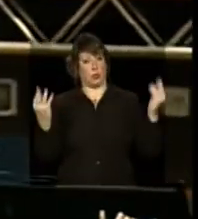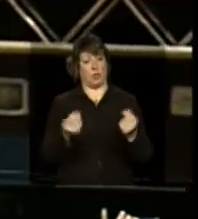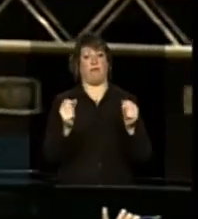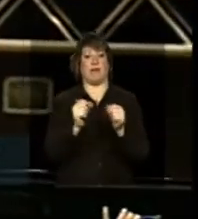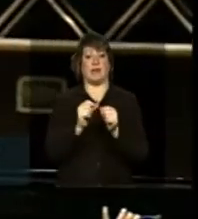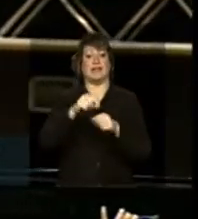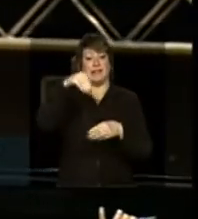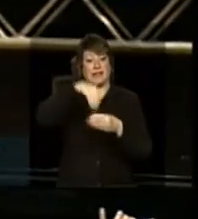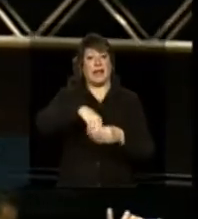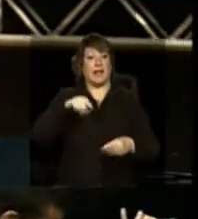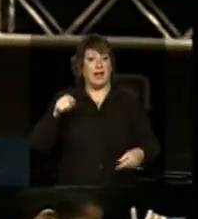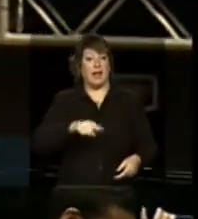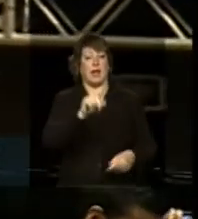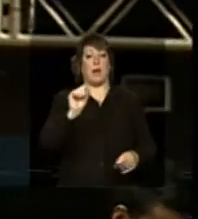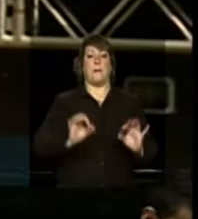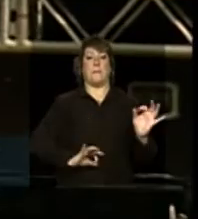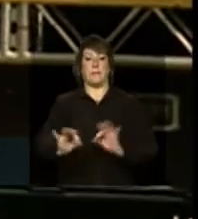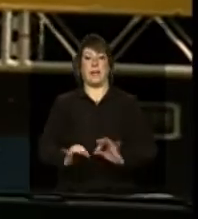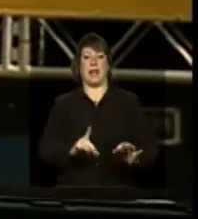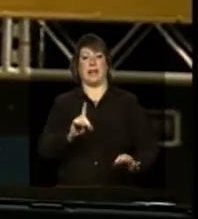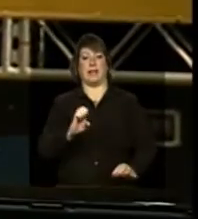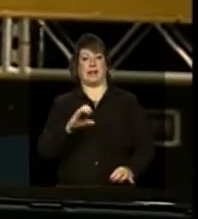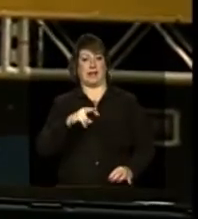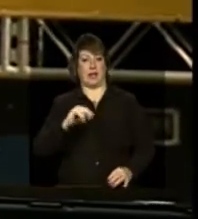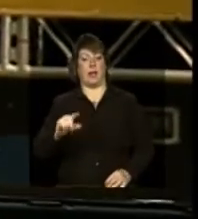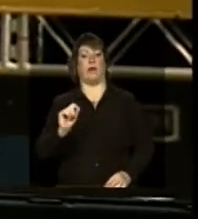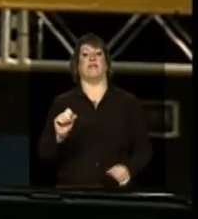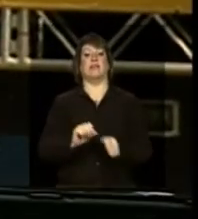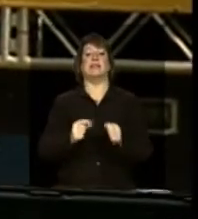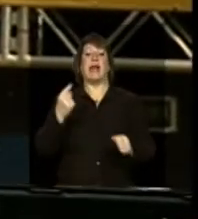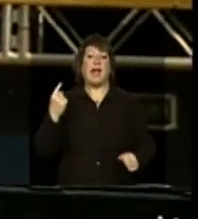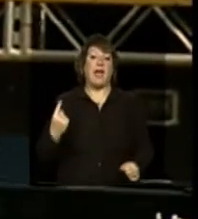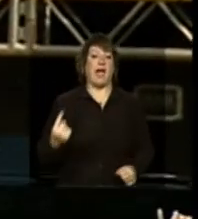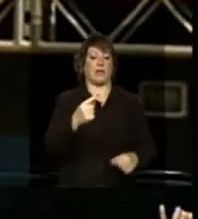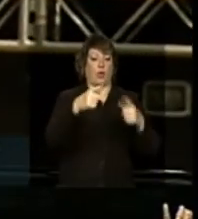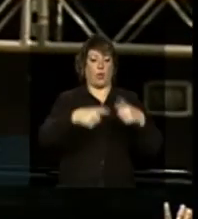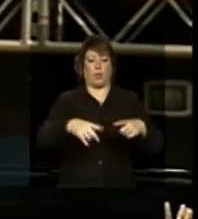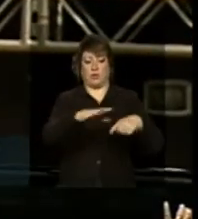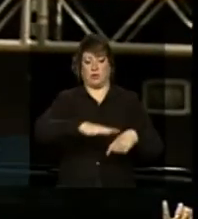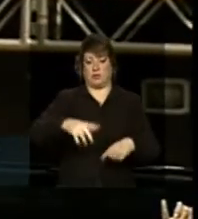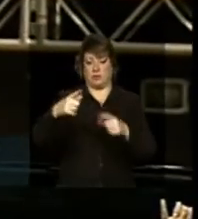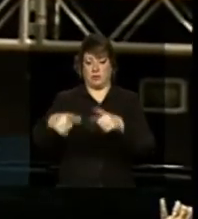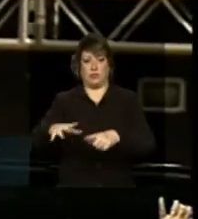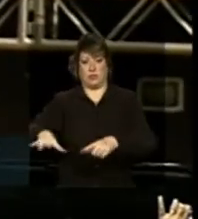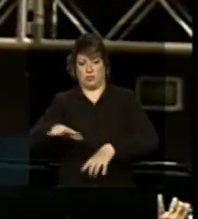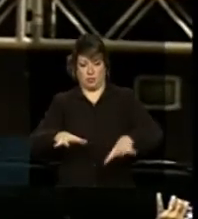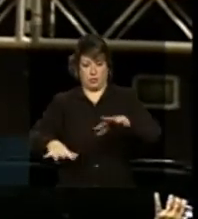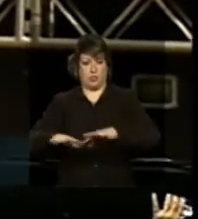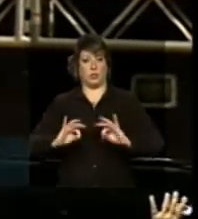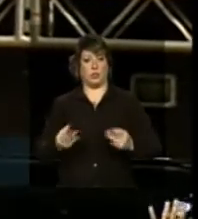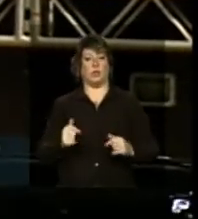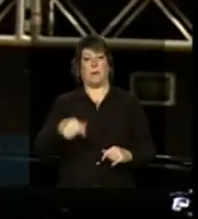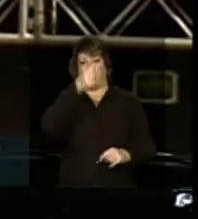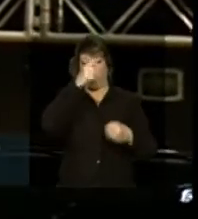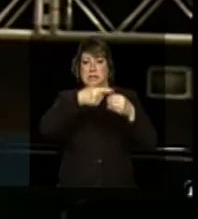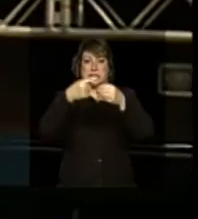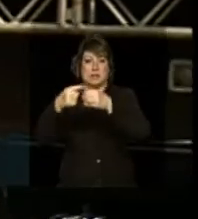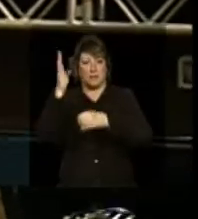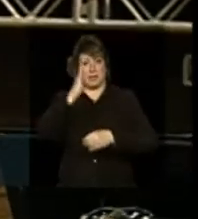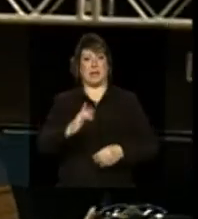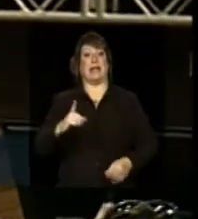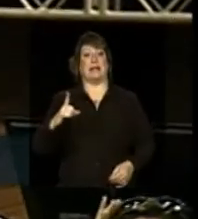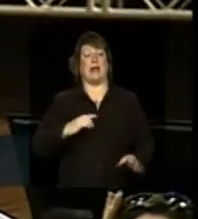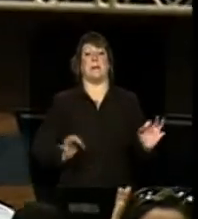seu plano decenal, fazer com que cada região, com que cada município do Brasil tenha um plano